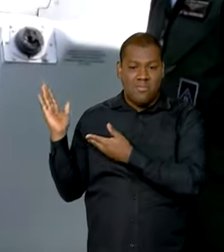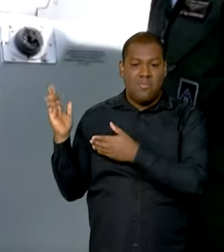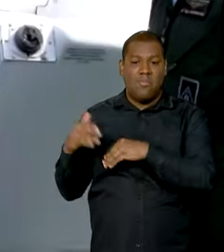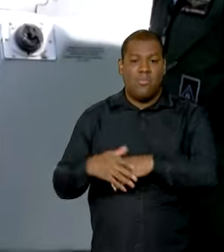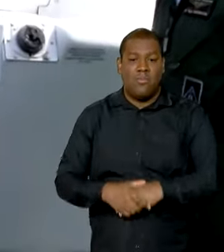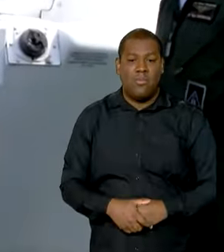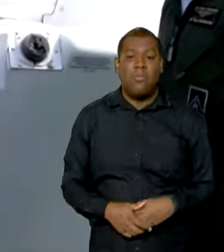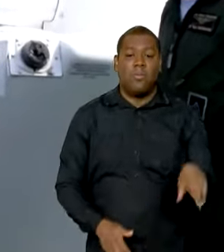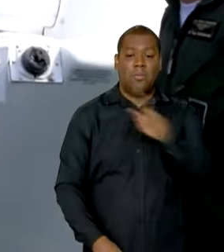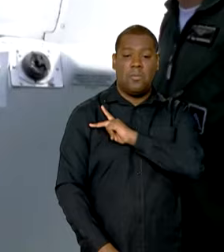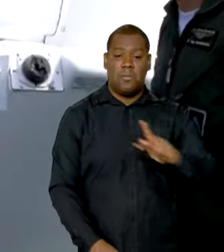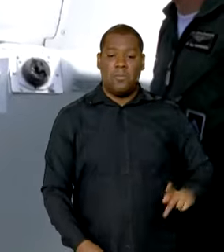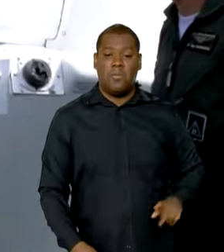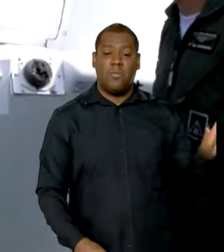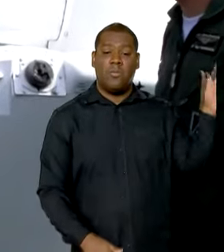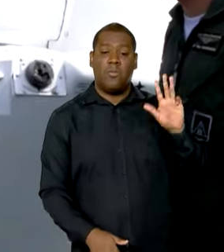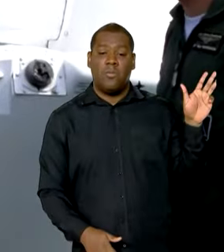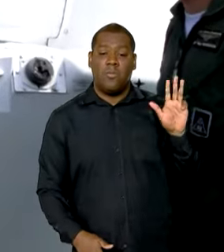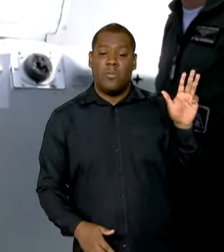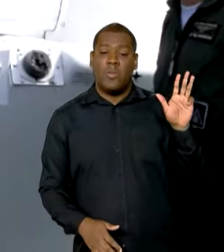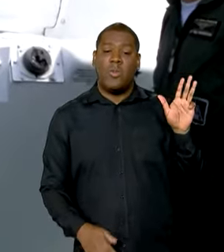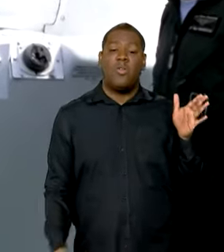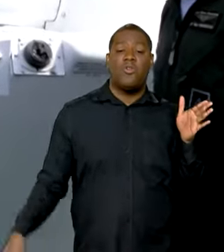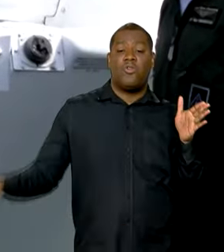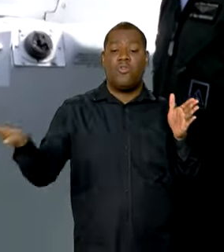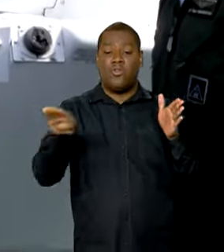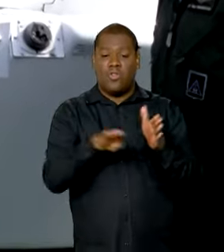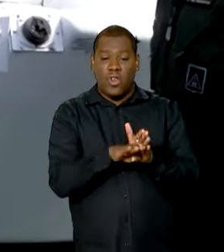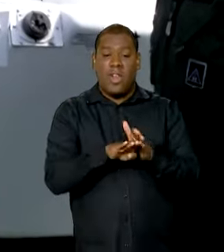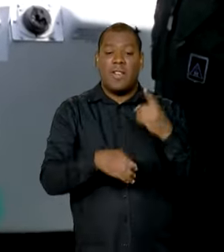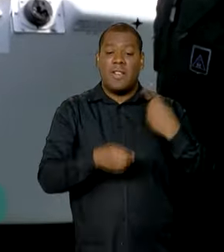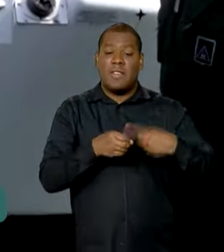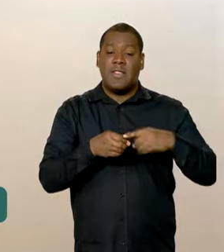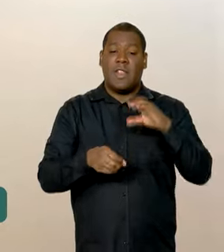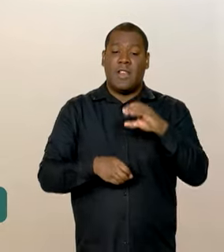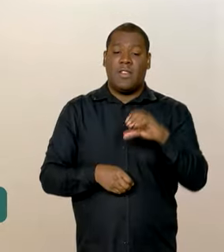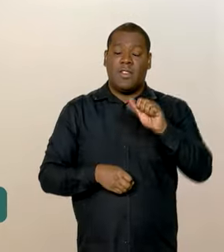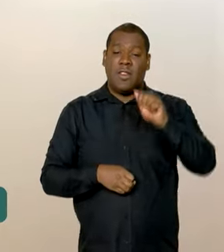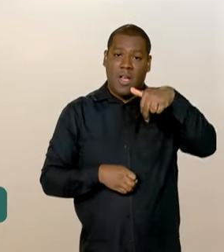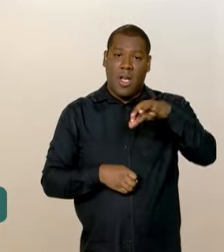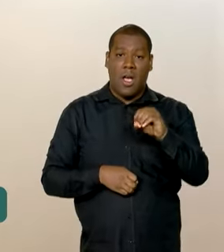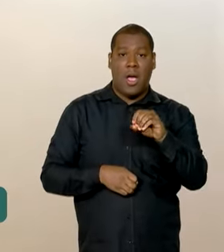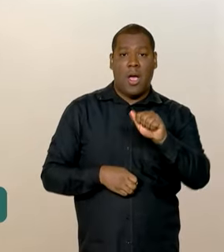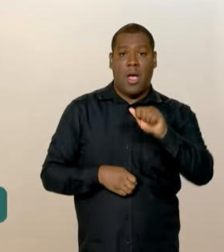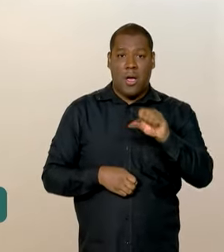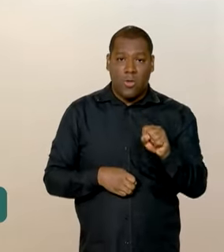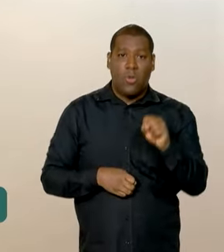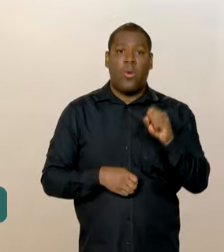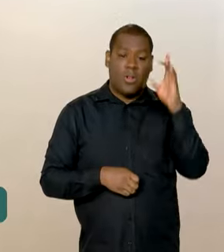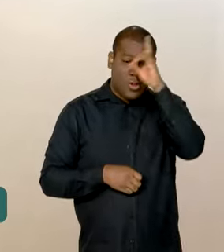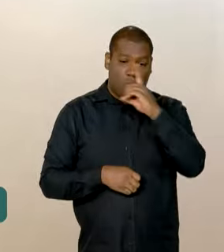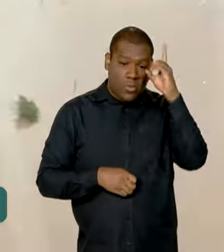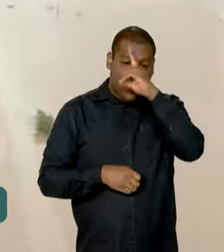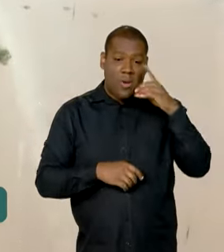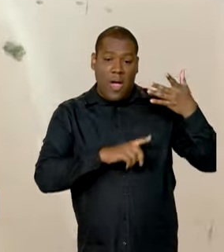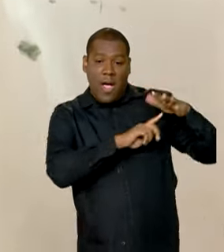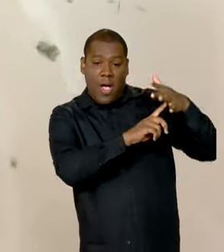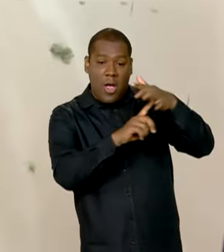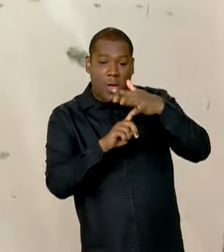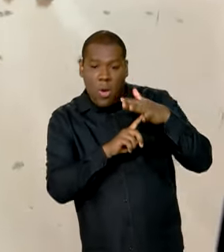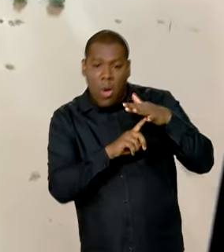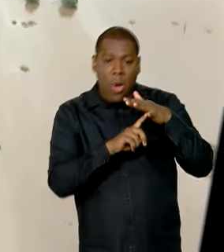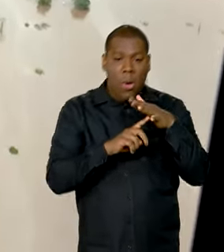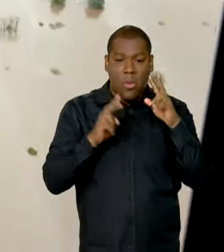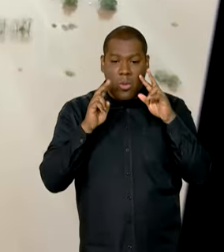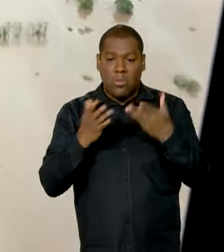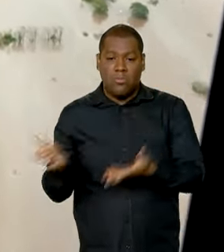O presidente Lula desembarcou na base aérea de Canoas neste domingo e de helicóptero sobrevoou áreas afetadas